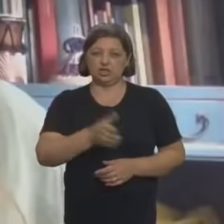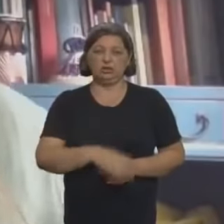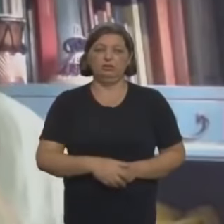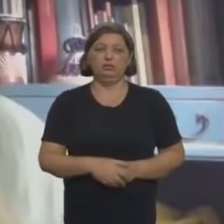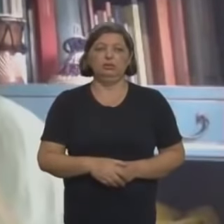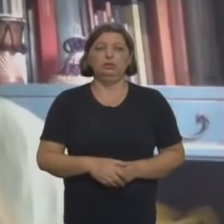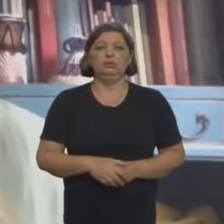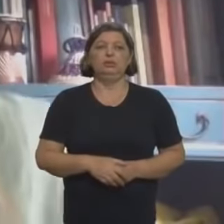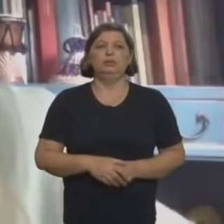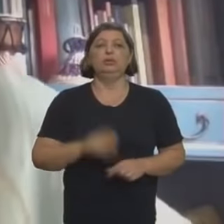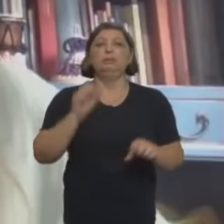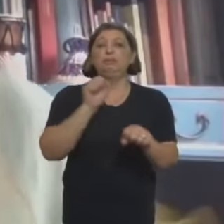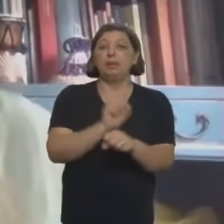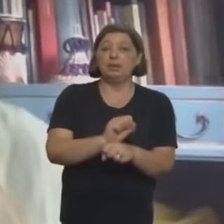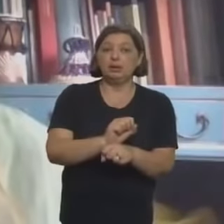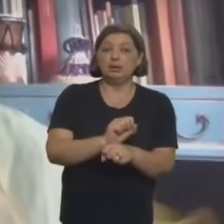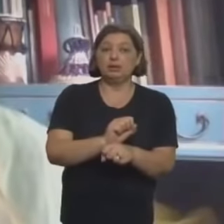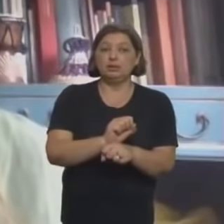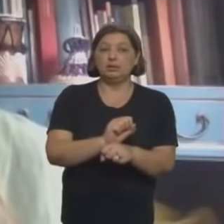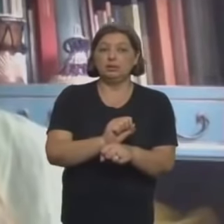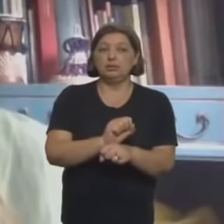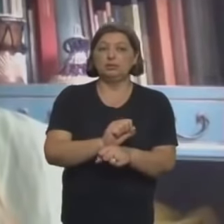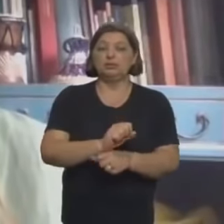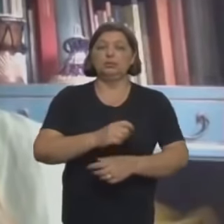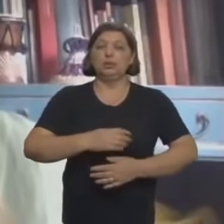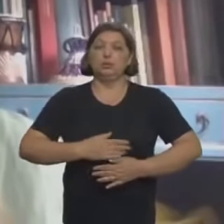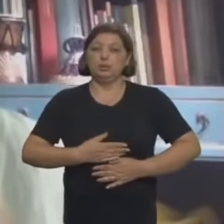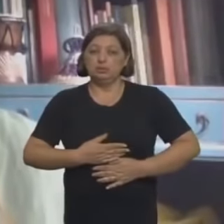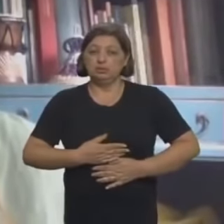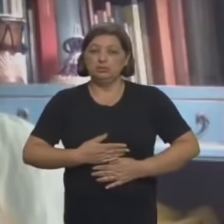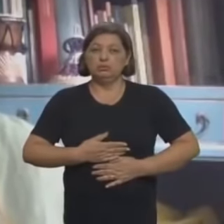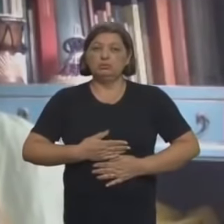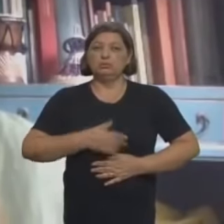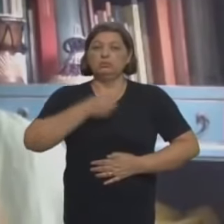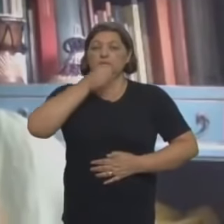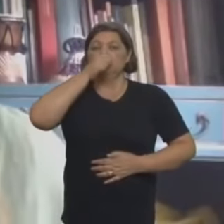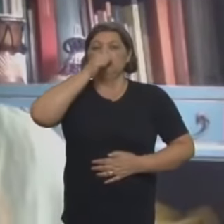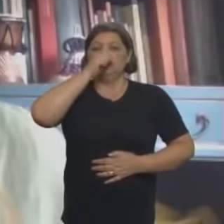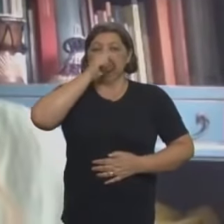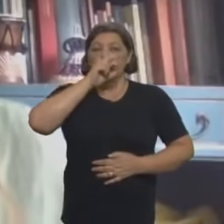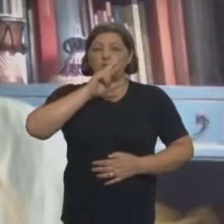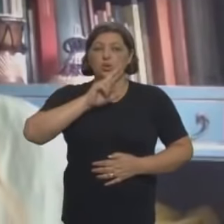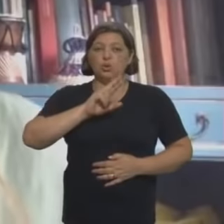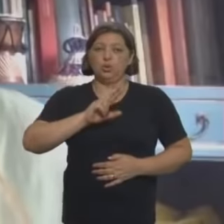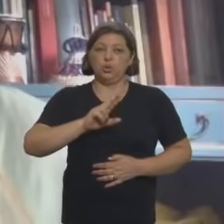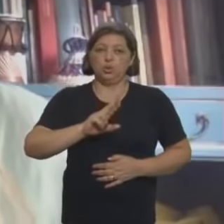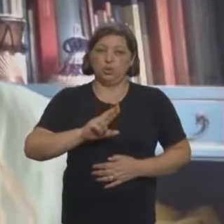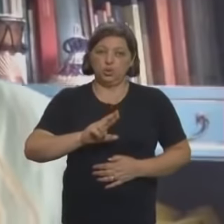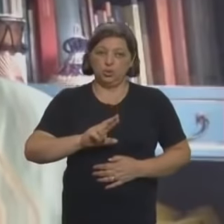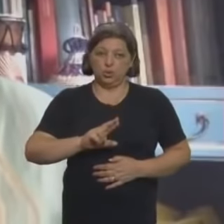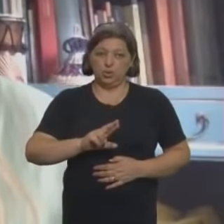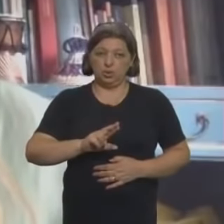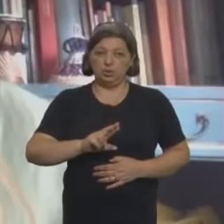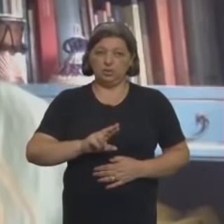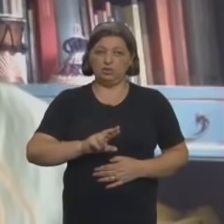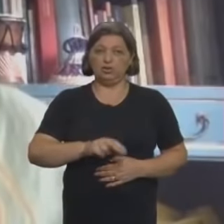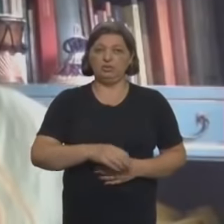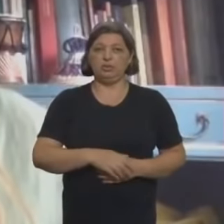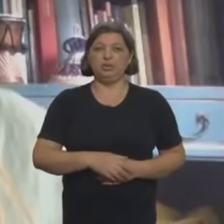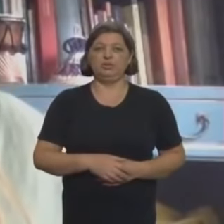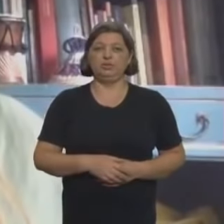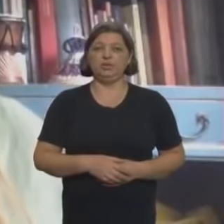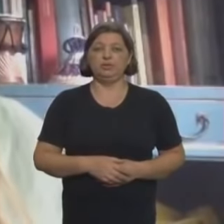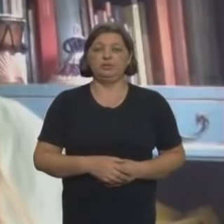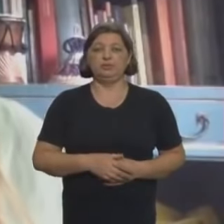Então, põe as mãos no abdômen, respira profundamente, né?